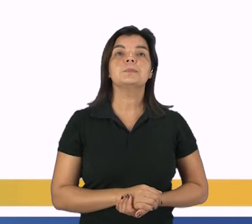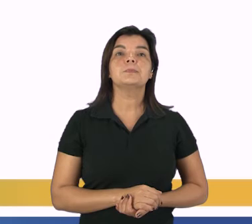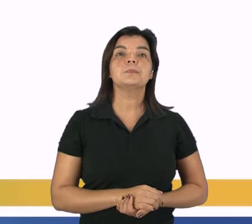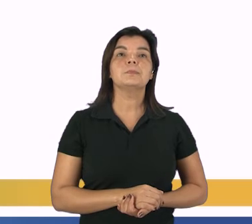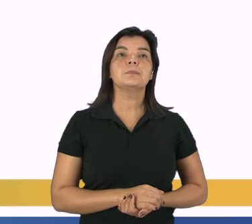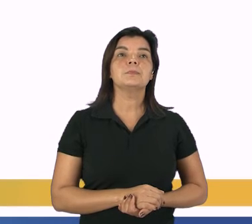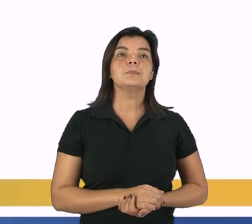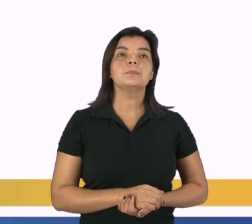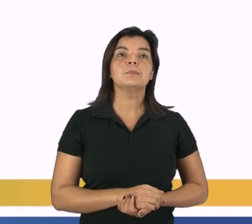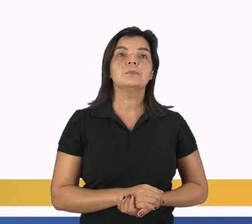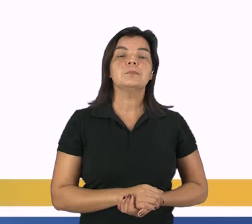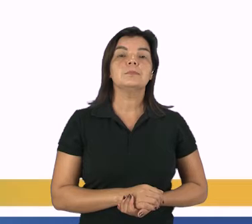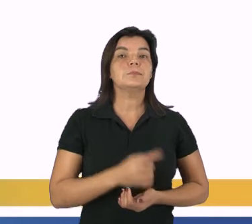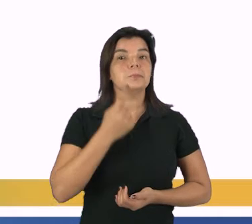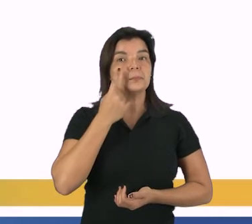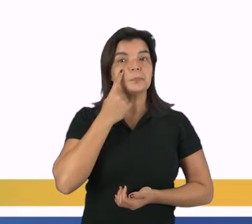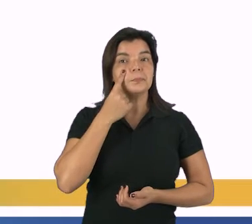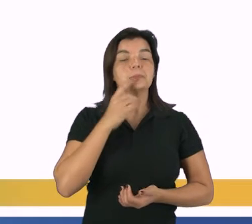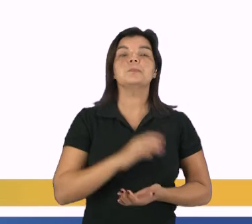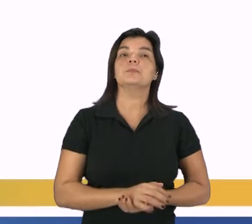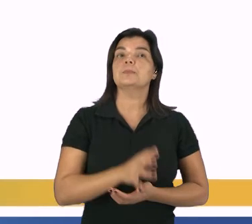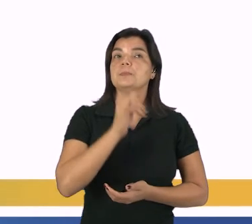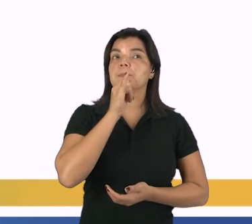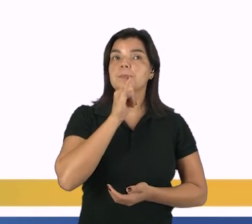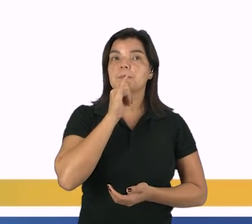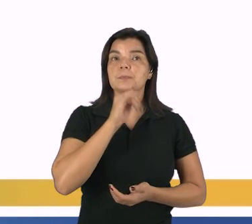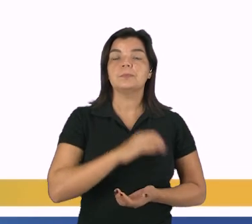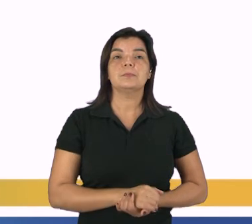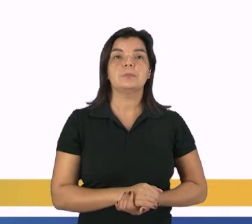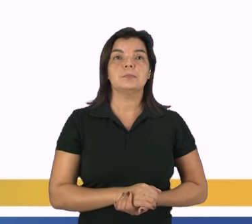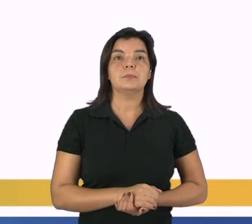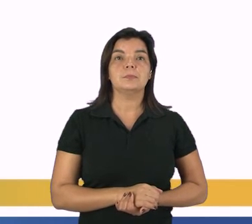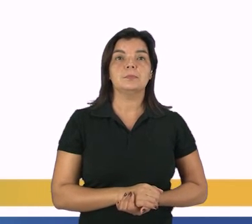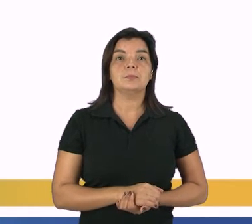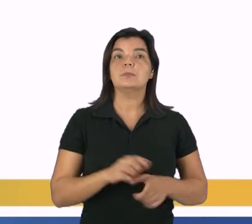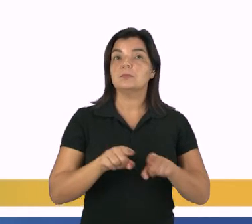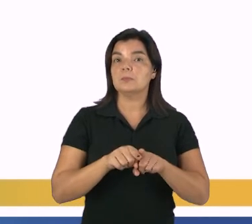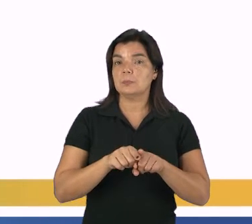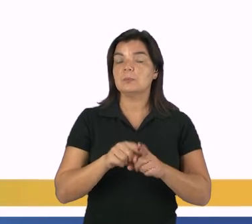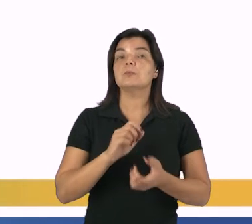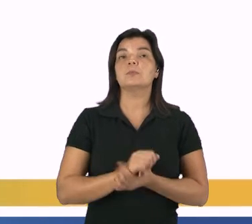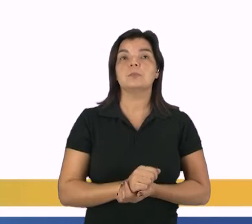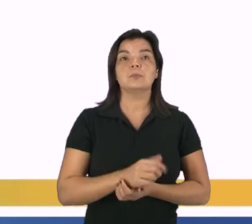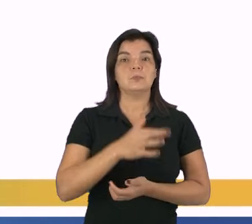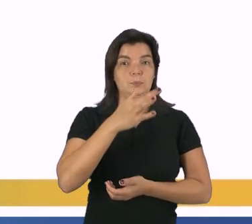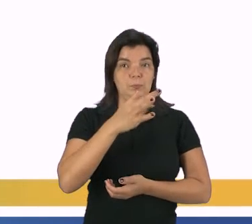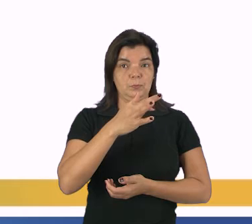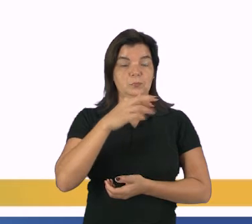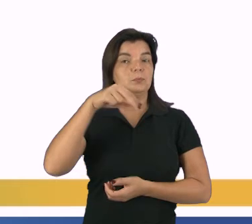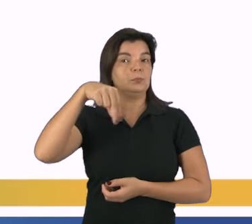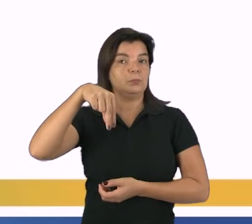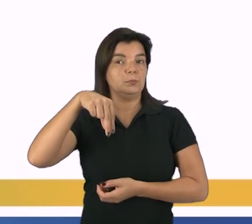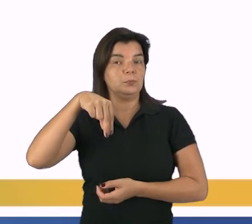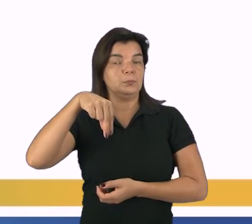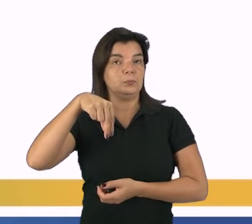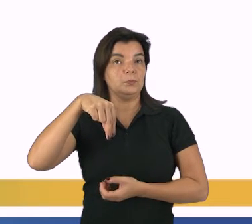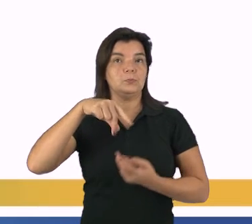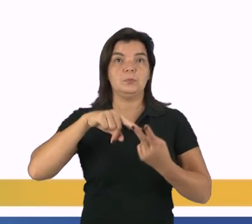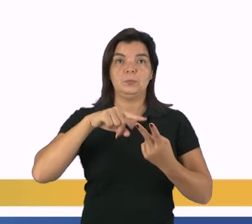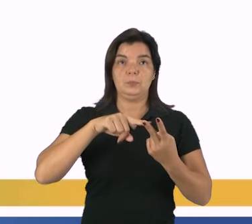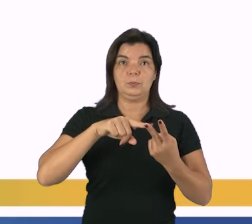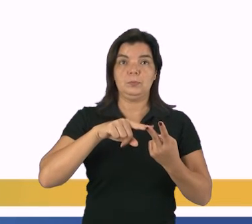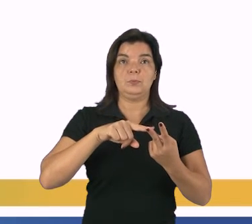ser o quê? A carga de prova, nesse caso, tá? Vezes o campo elétrico. Se você passar